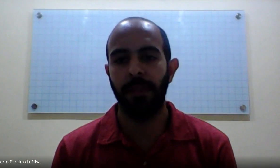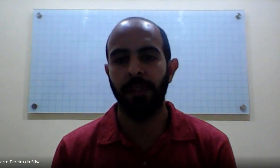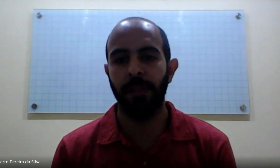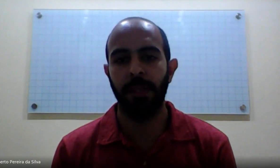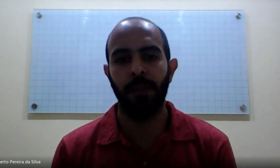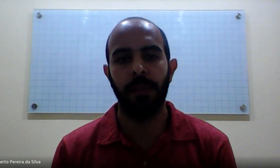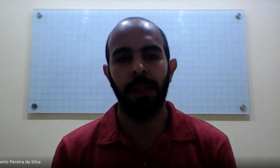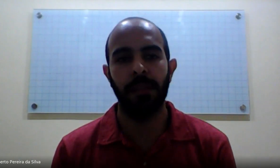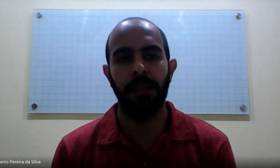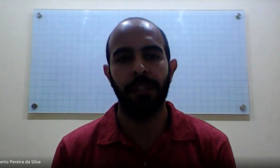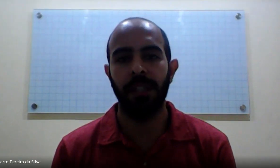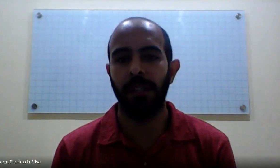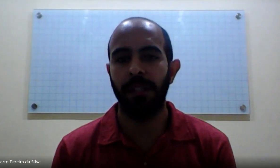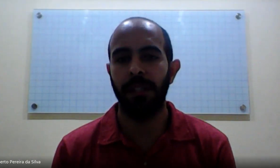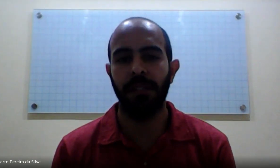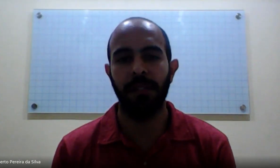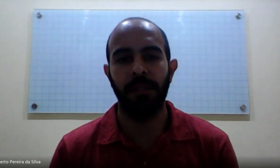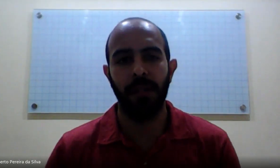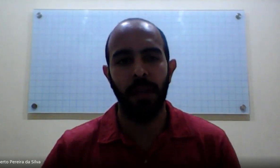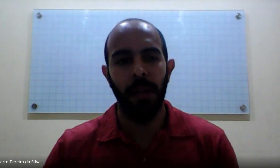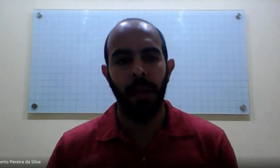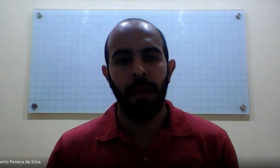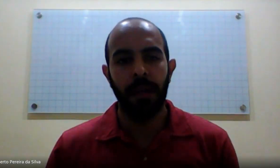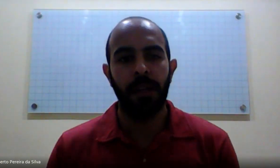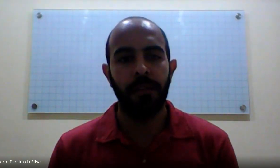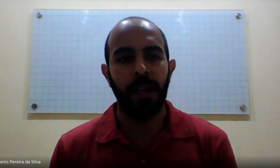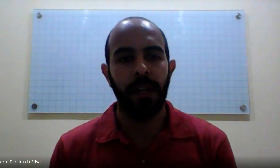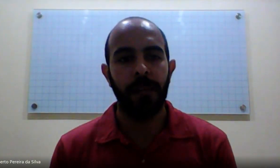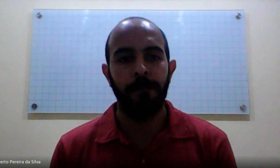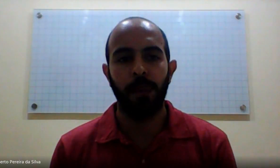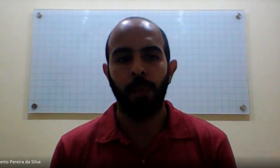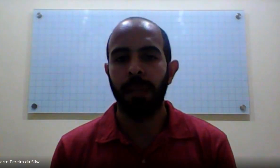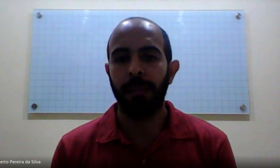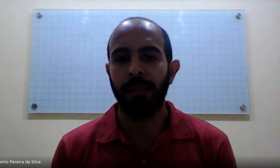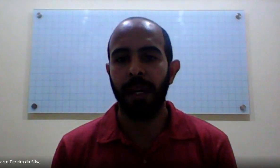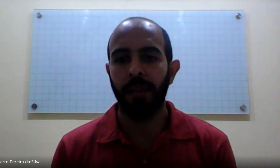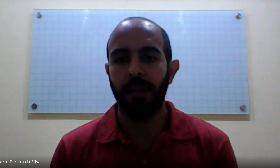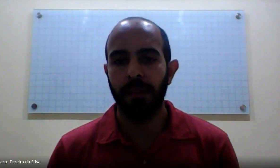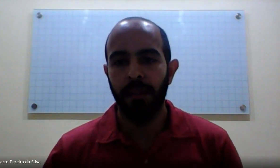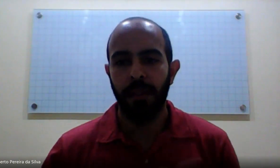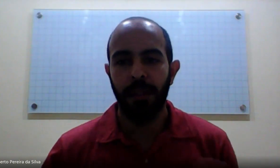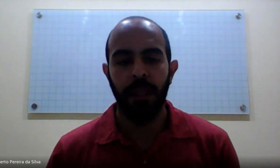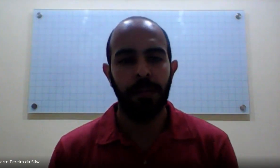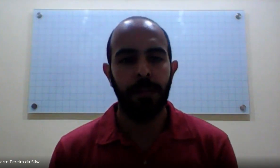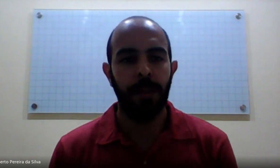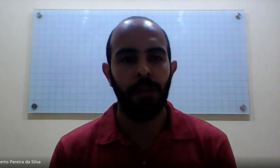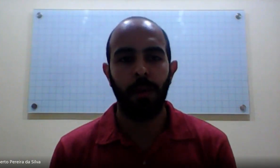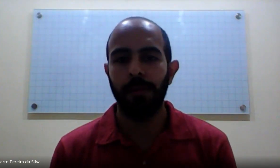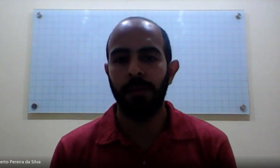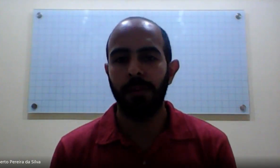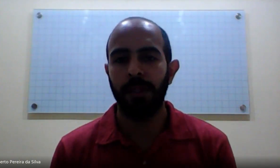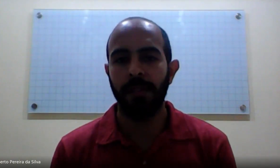esse final de semana, eu vou trabalhar exatamente na lista de exercícios que vai contabilizar a nota desse